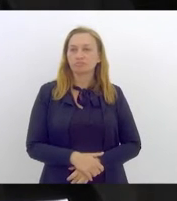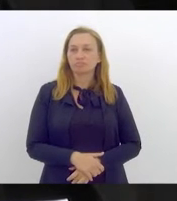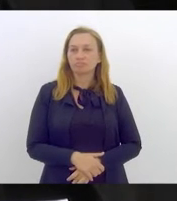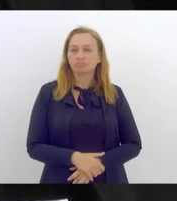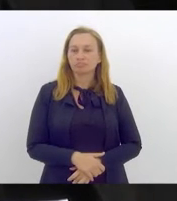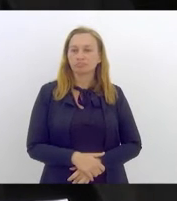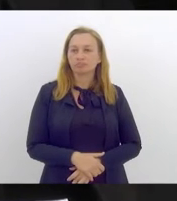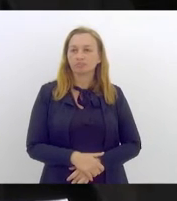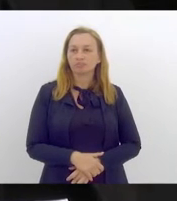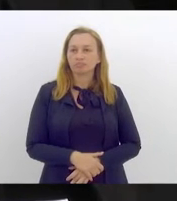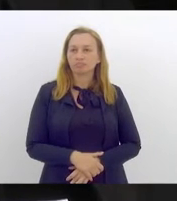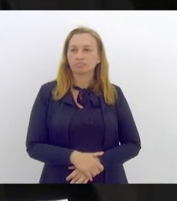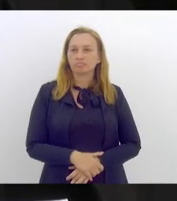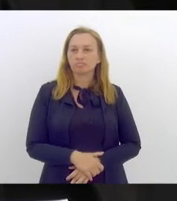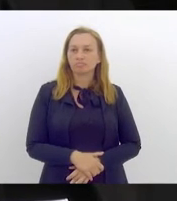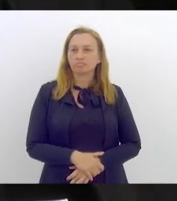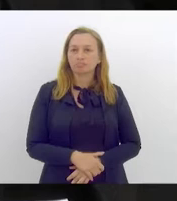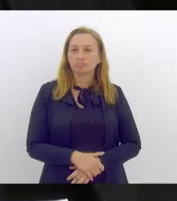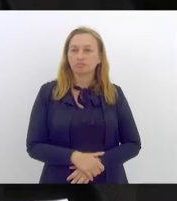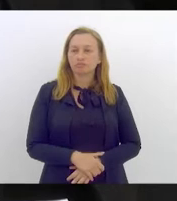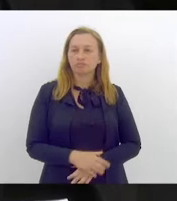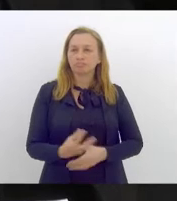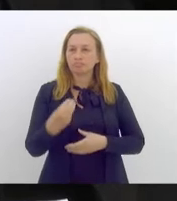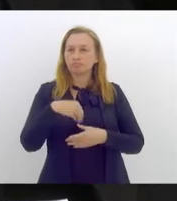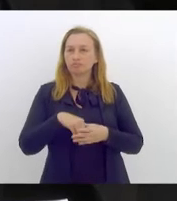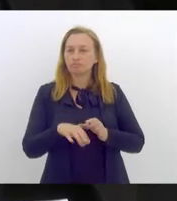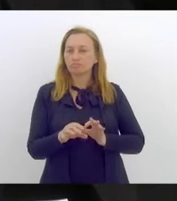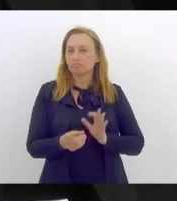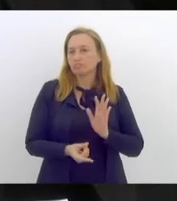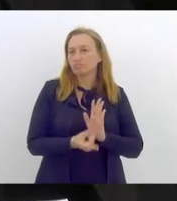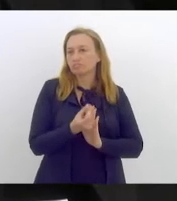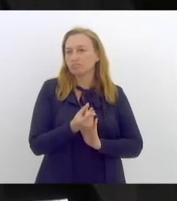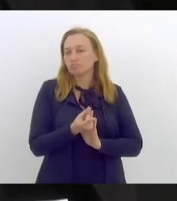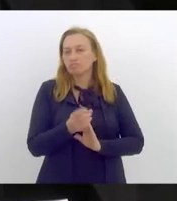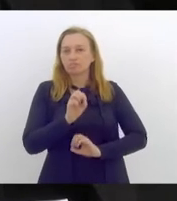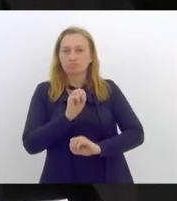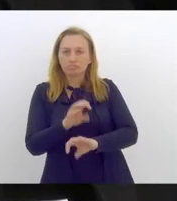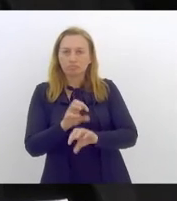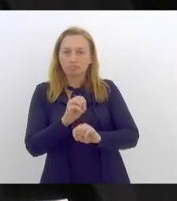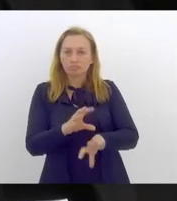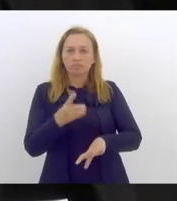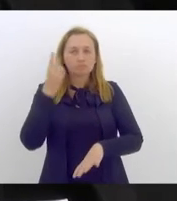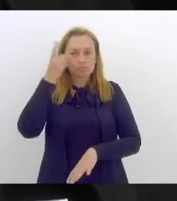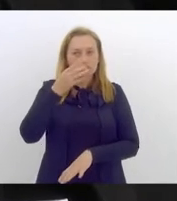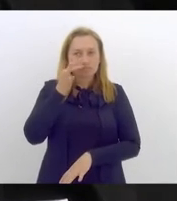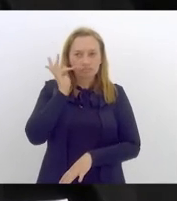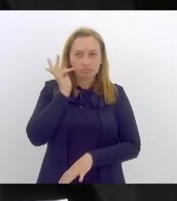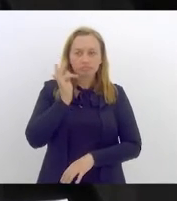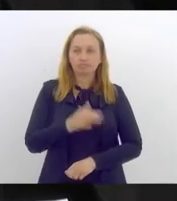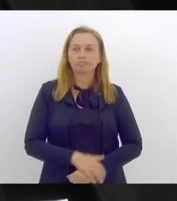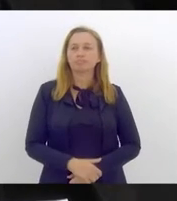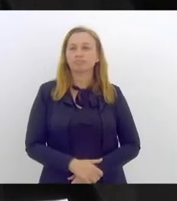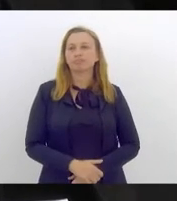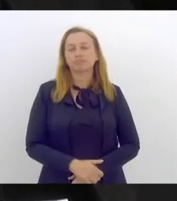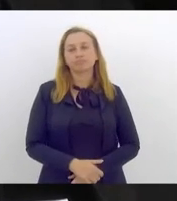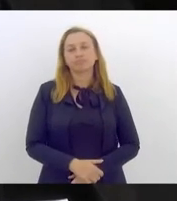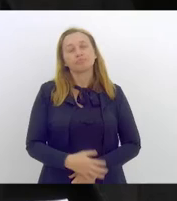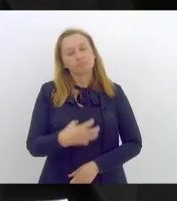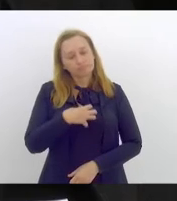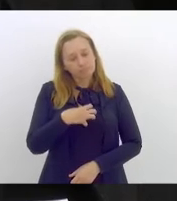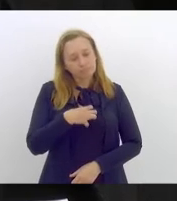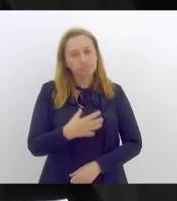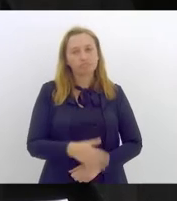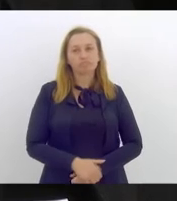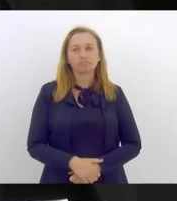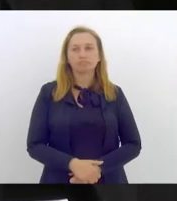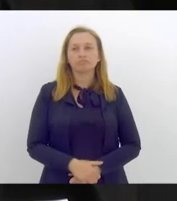por dentro da programação orçamentária da educação, deputado Flávio Serafini, da educação. E, nesse sentido, eu